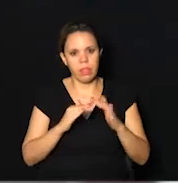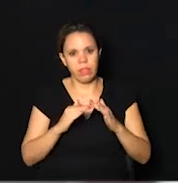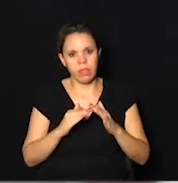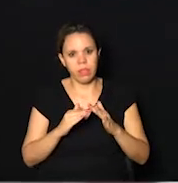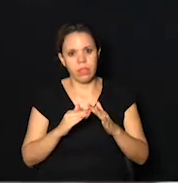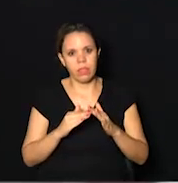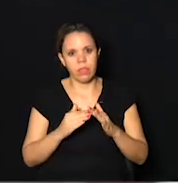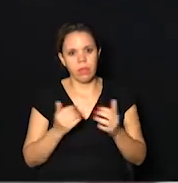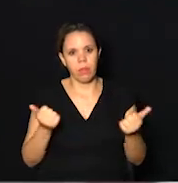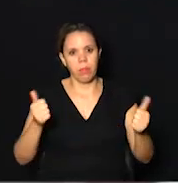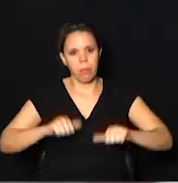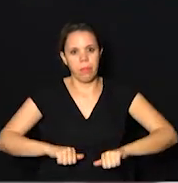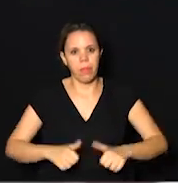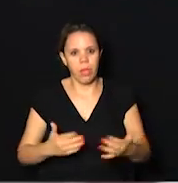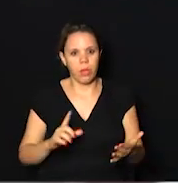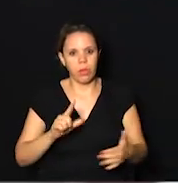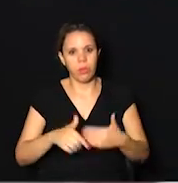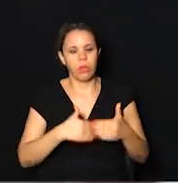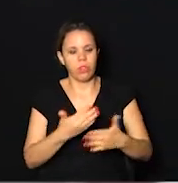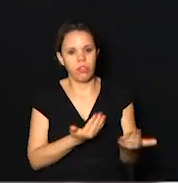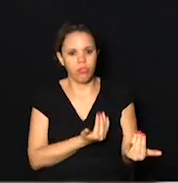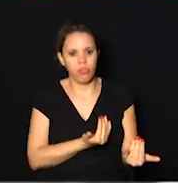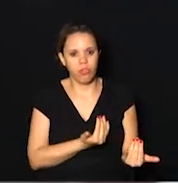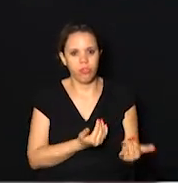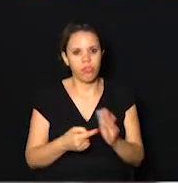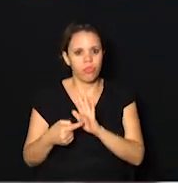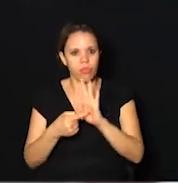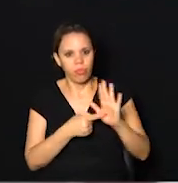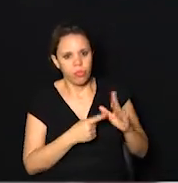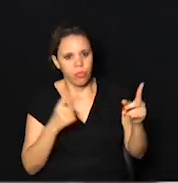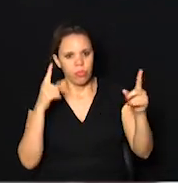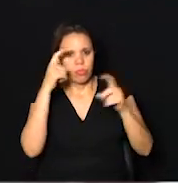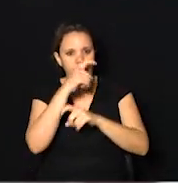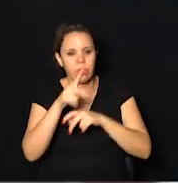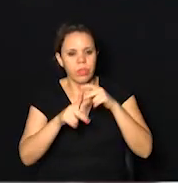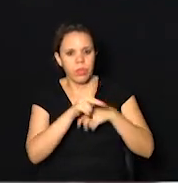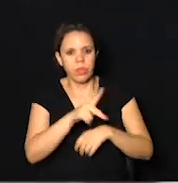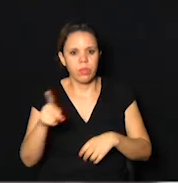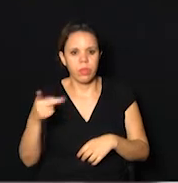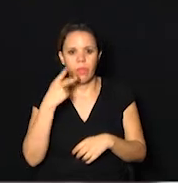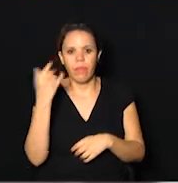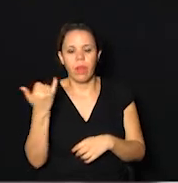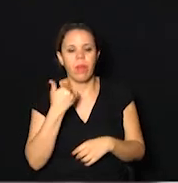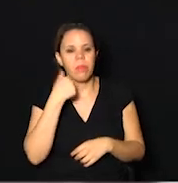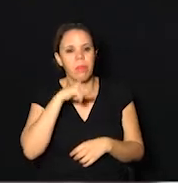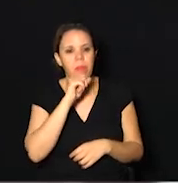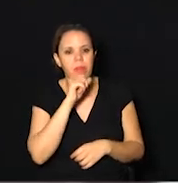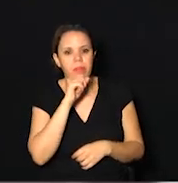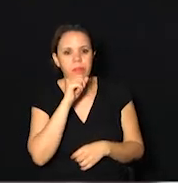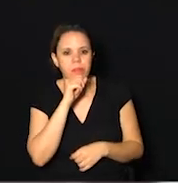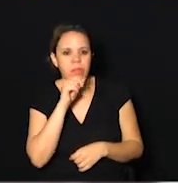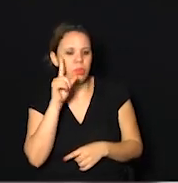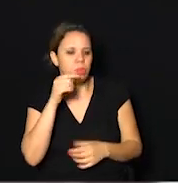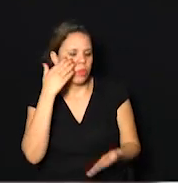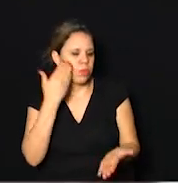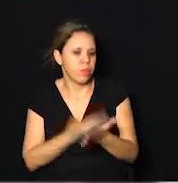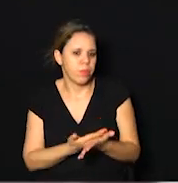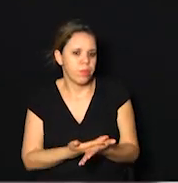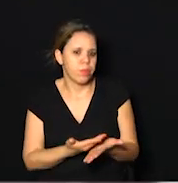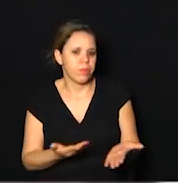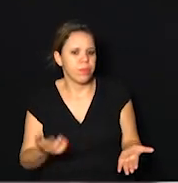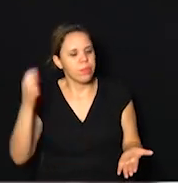a gravou um pouco mas desde novinho eu já vinha apresentando dificuldade as professora falar para minha mãe e minha mãe nunca